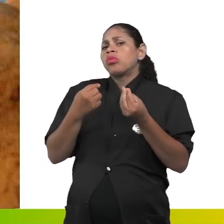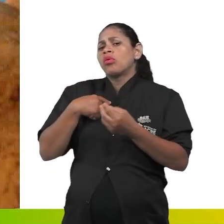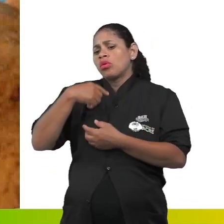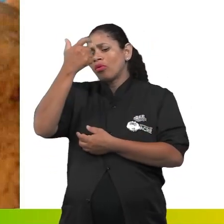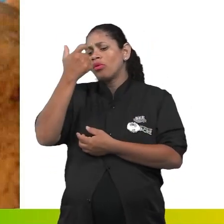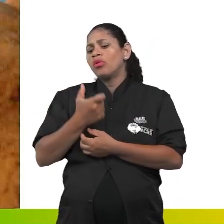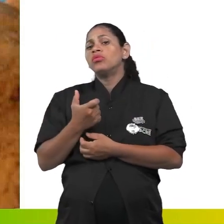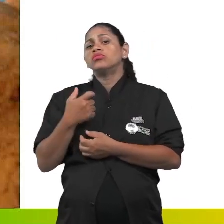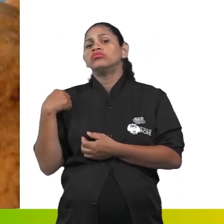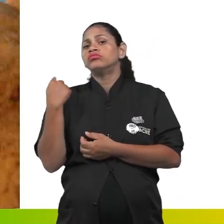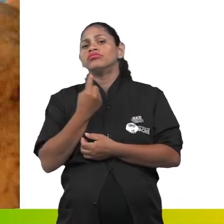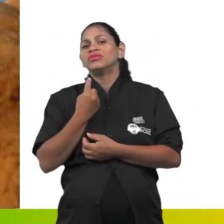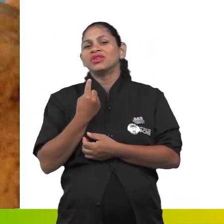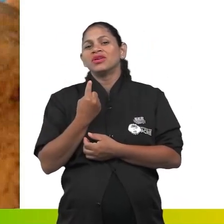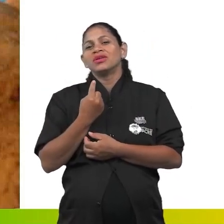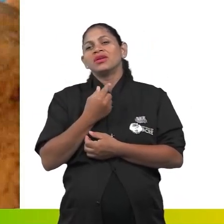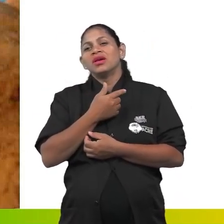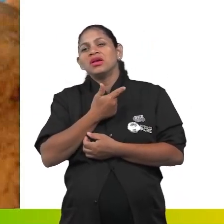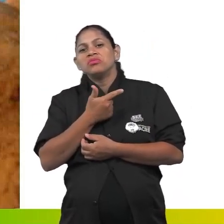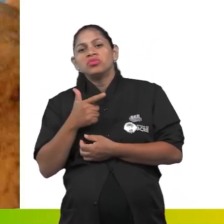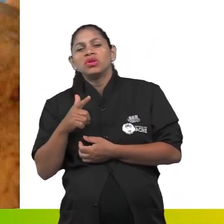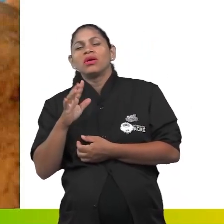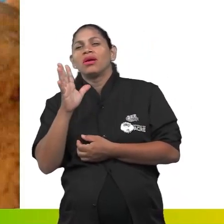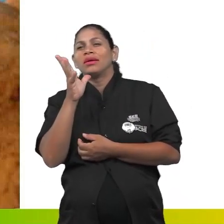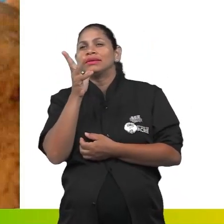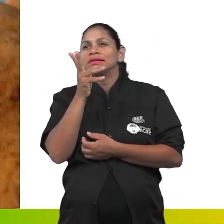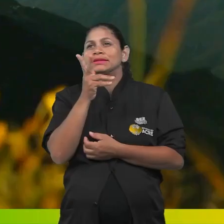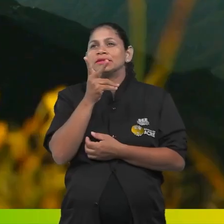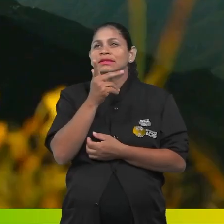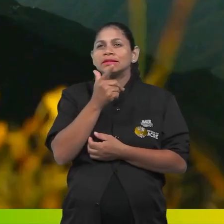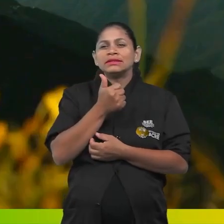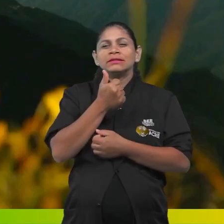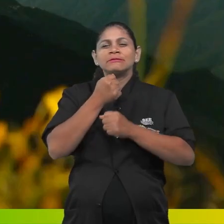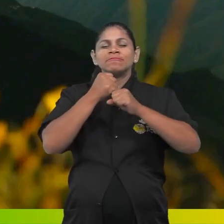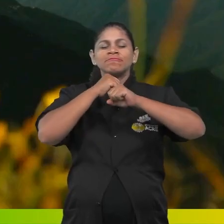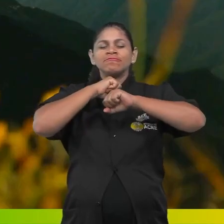que traz tanta paz, que nos traz